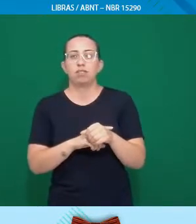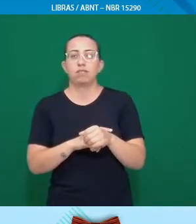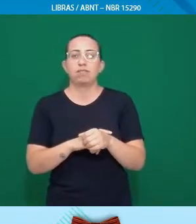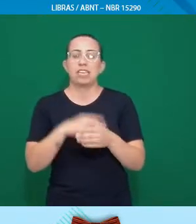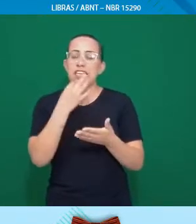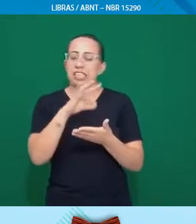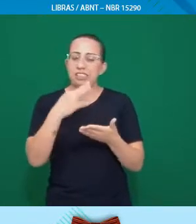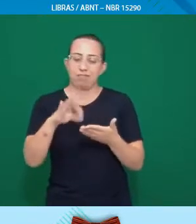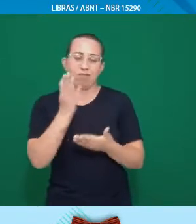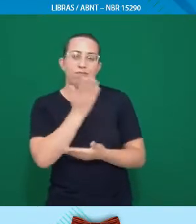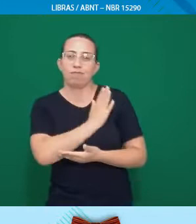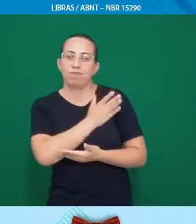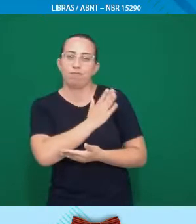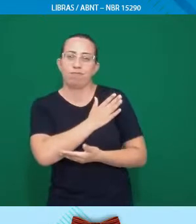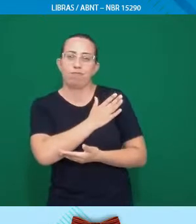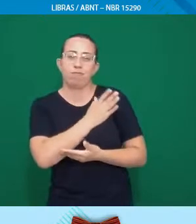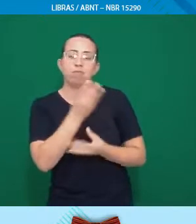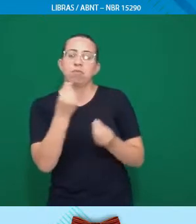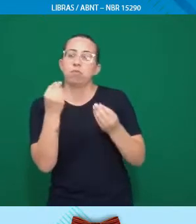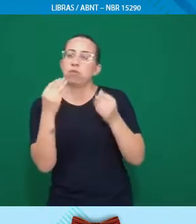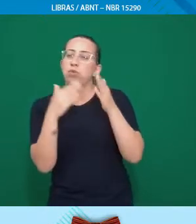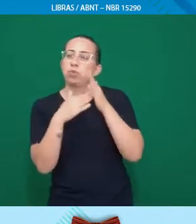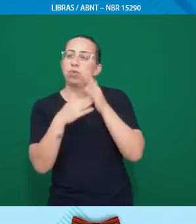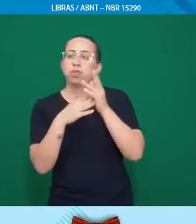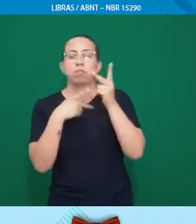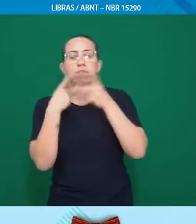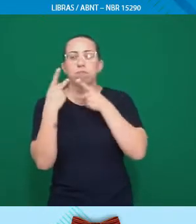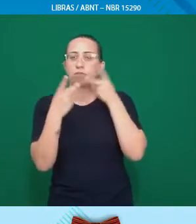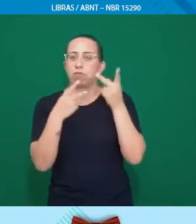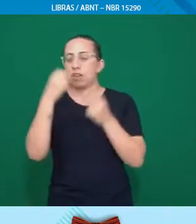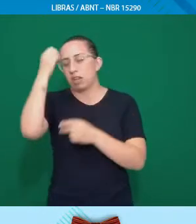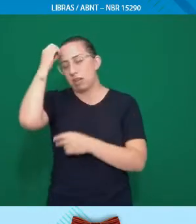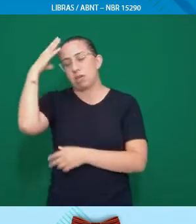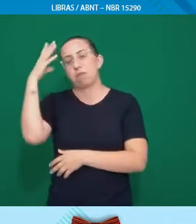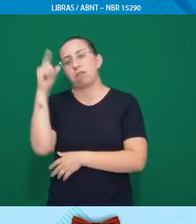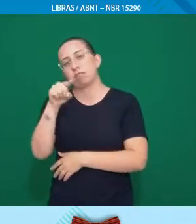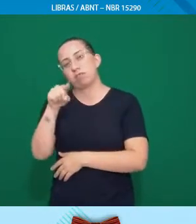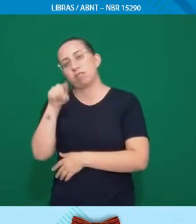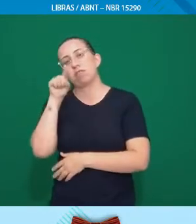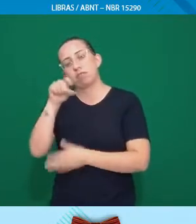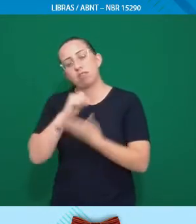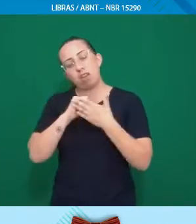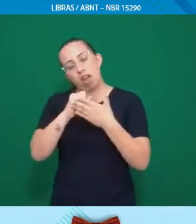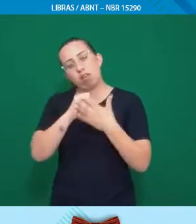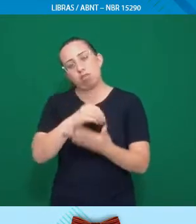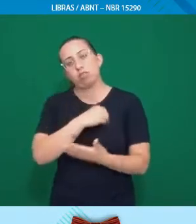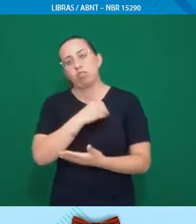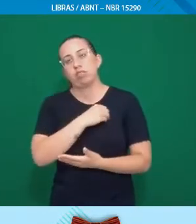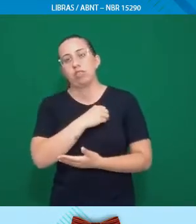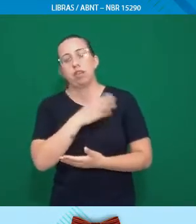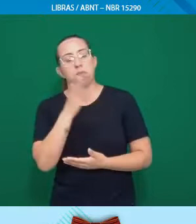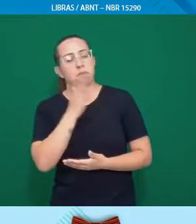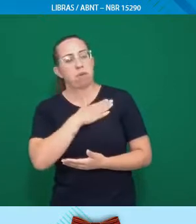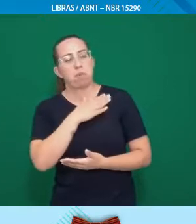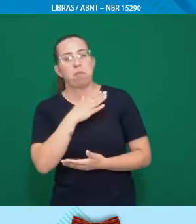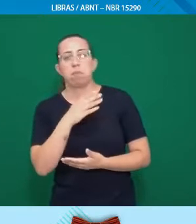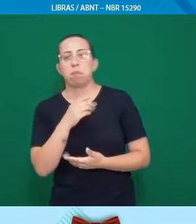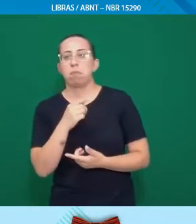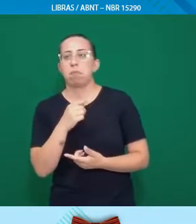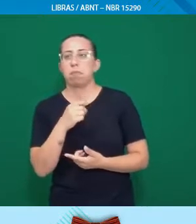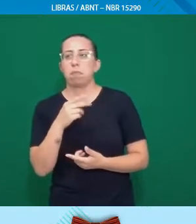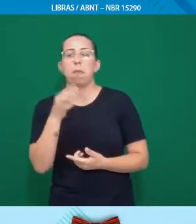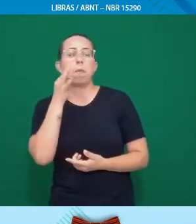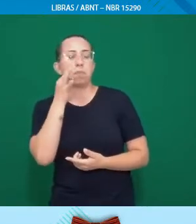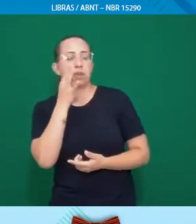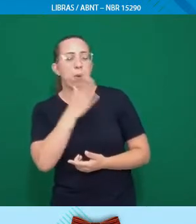prevalece né por muitos e muitos anos de ter salvado vidas e isso para mim é a atitude